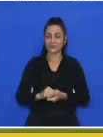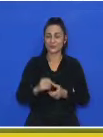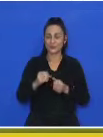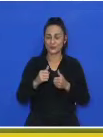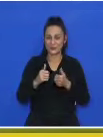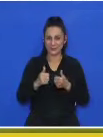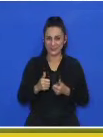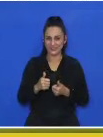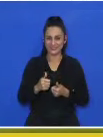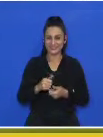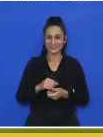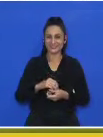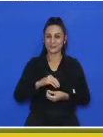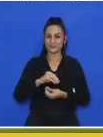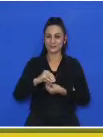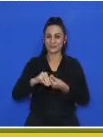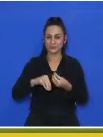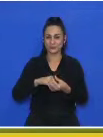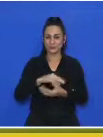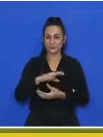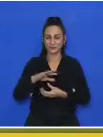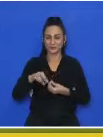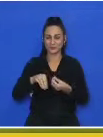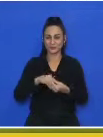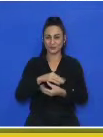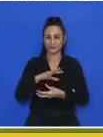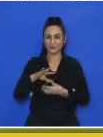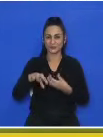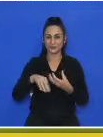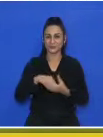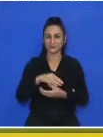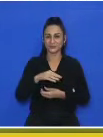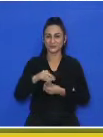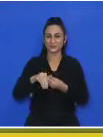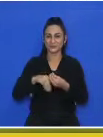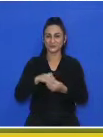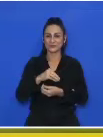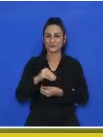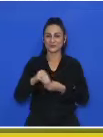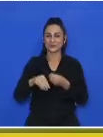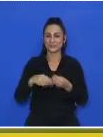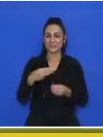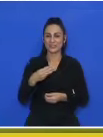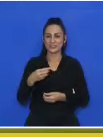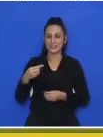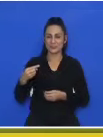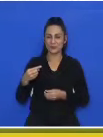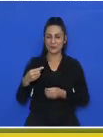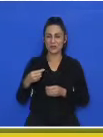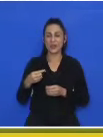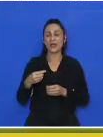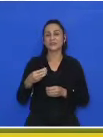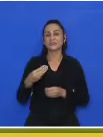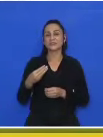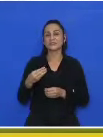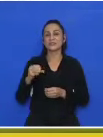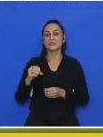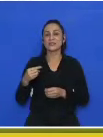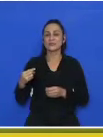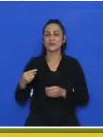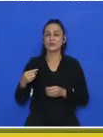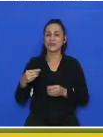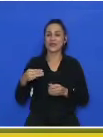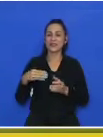Muito bem. O globo devidamente carregado. Embaralhando 31 bolas numeradas de 01 a 31.